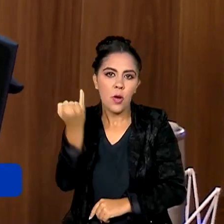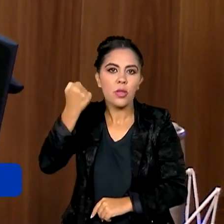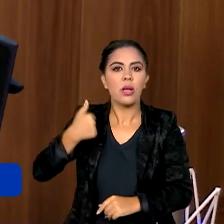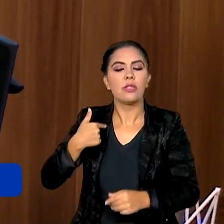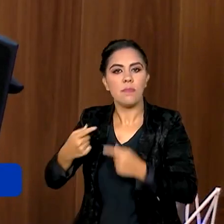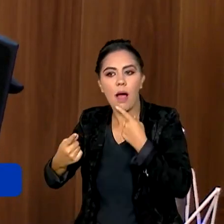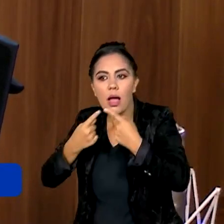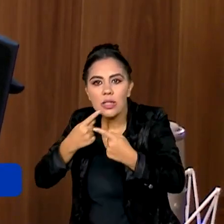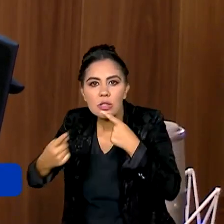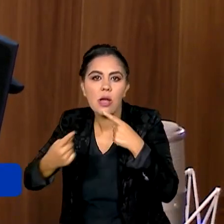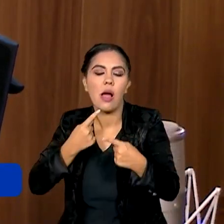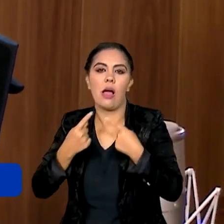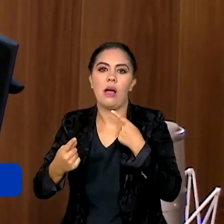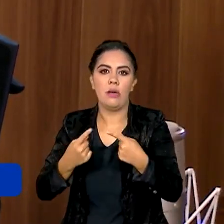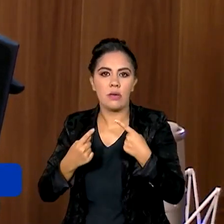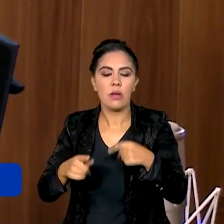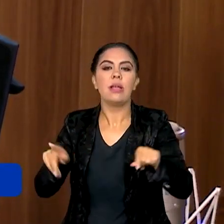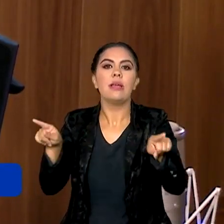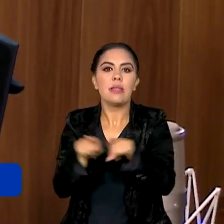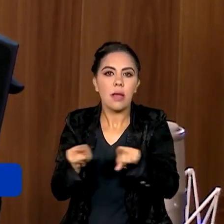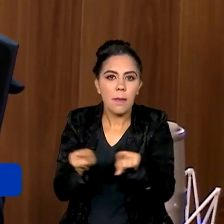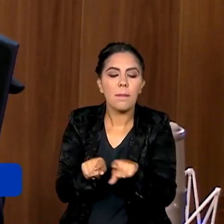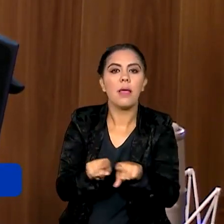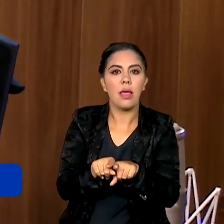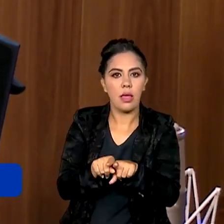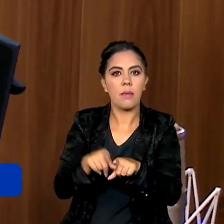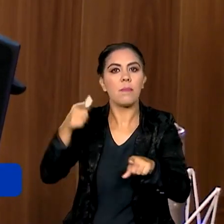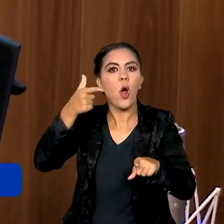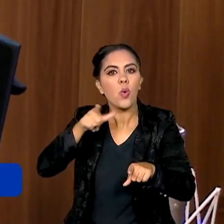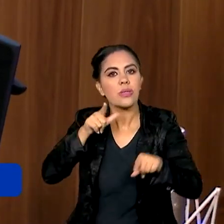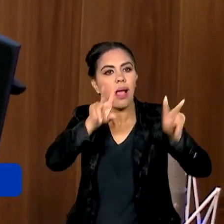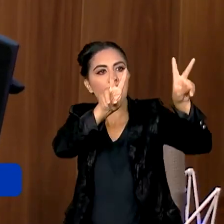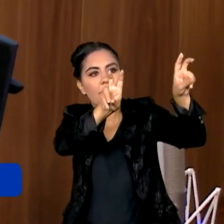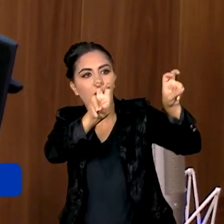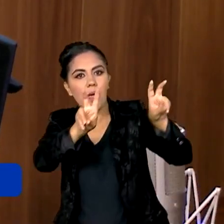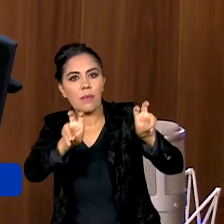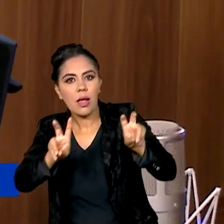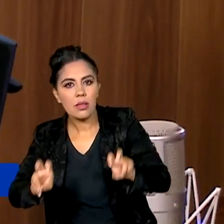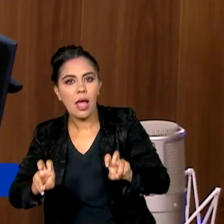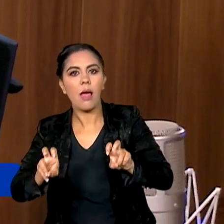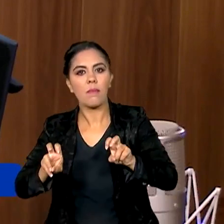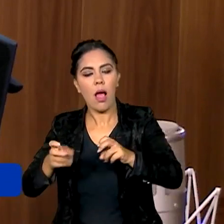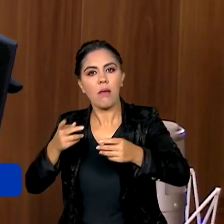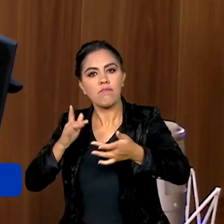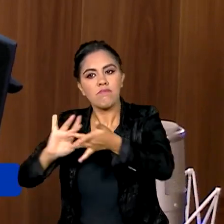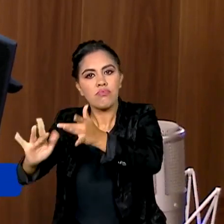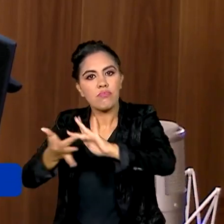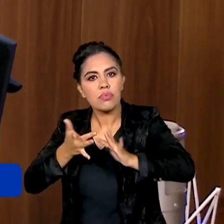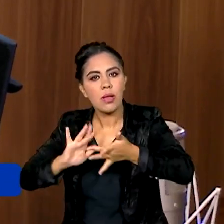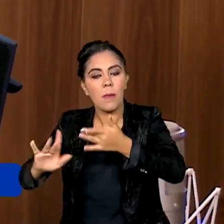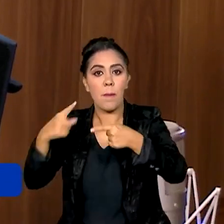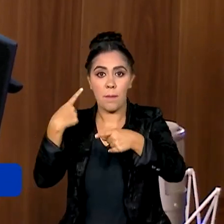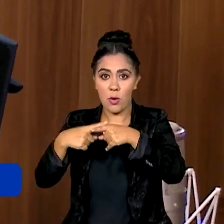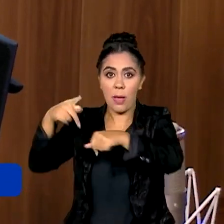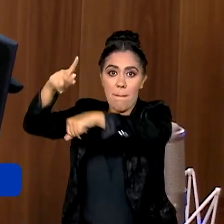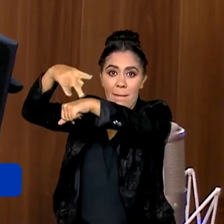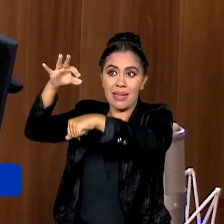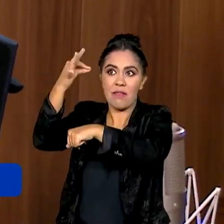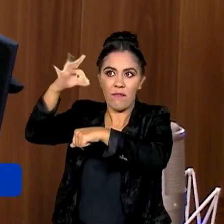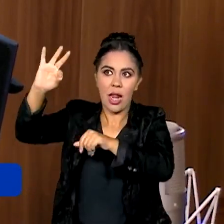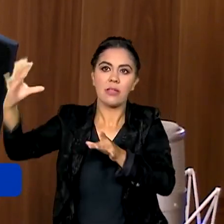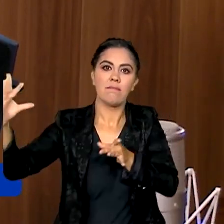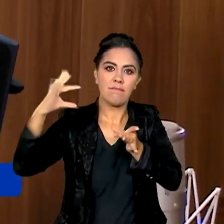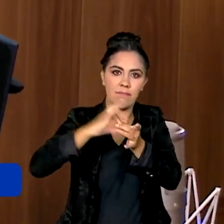mais próximo e para discussões temáticas com a França, que historicamente é um parceiro do Brasil. O